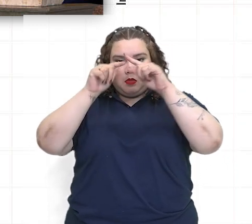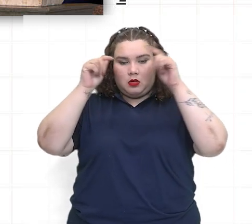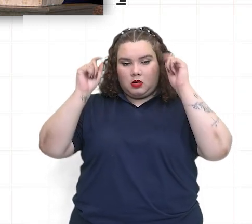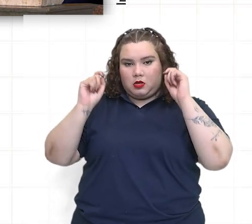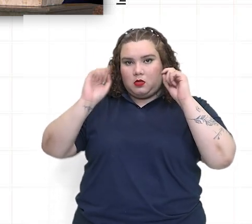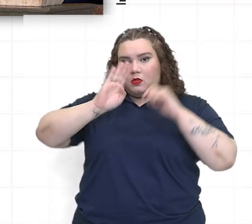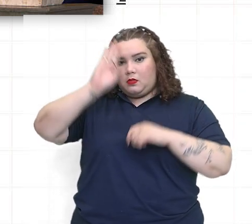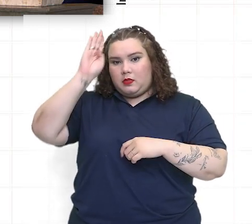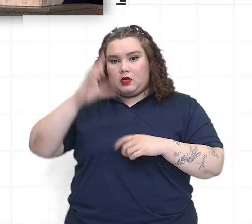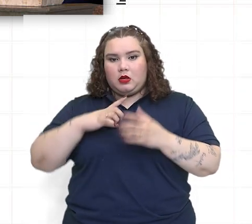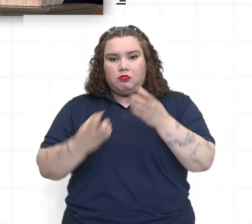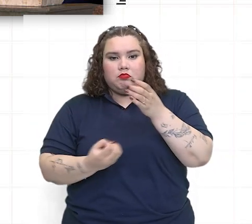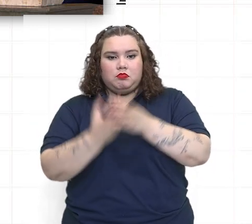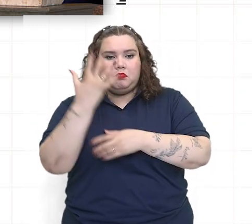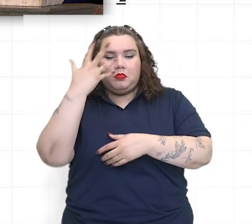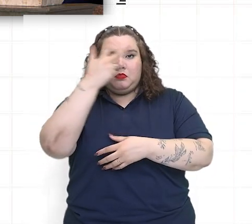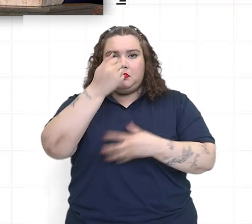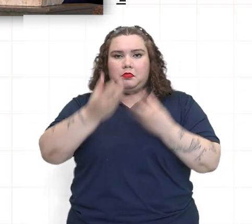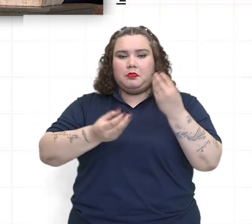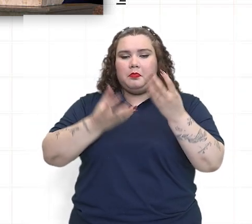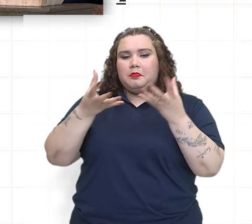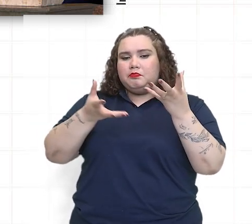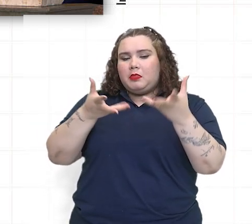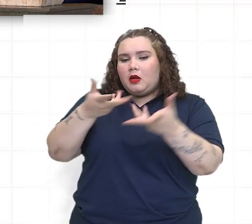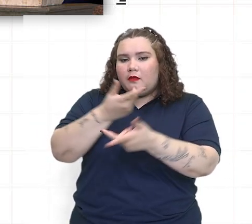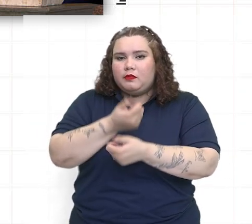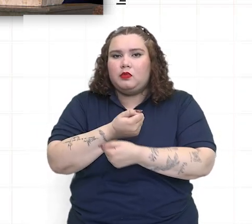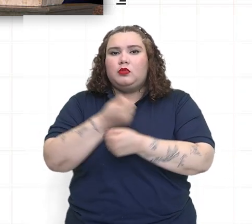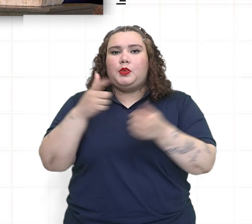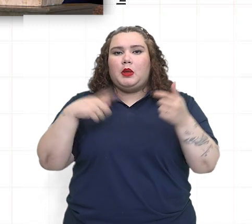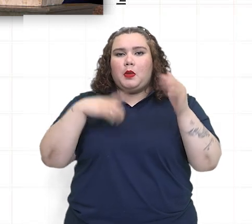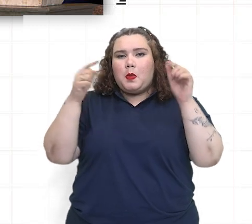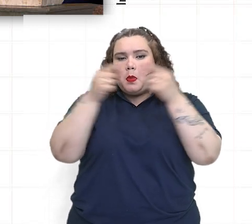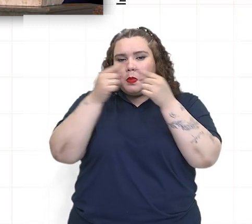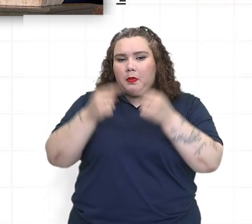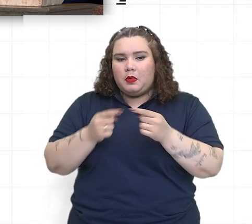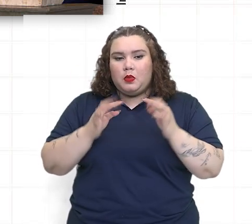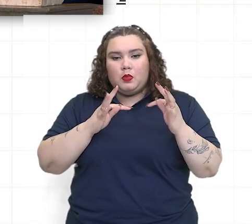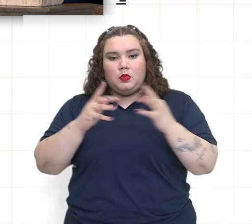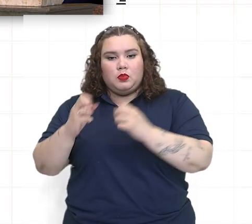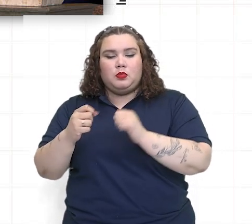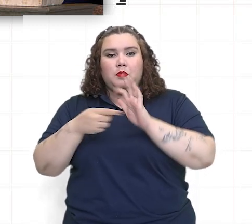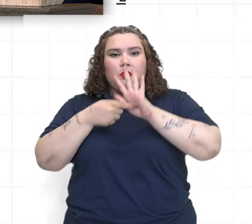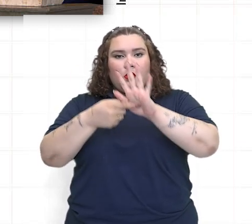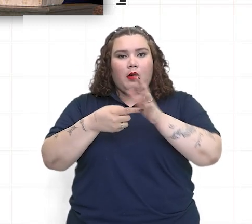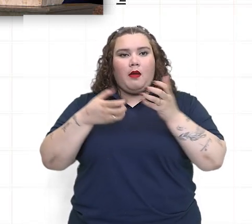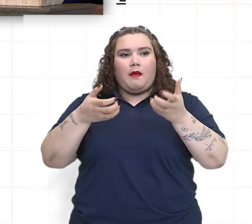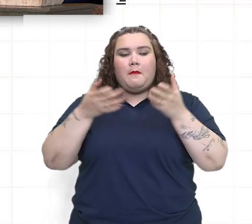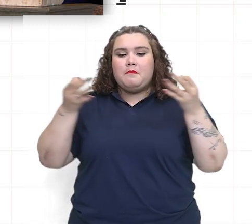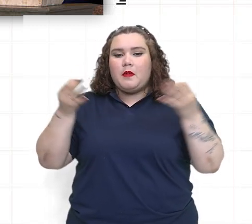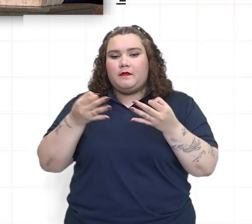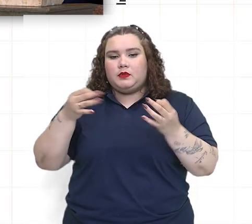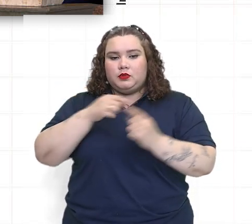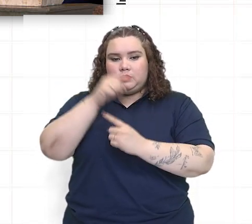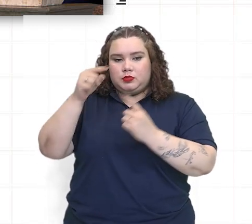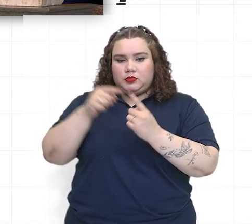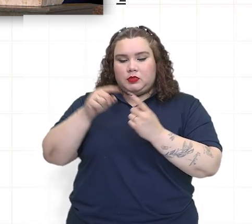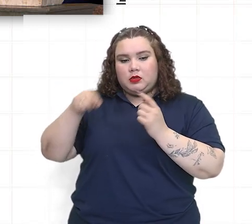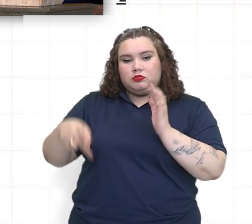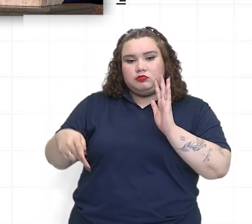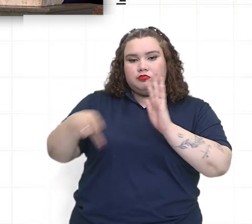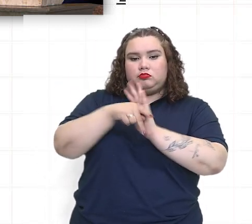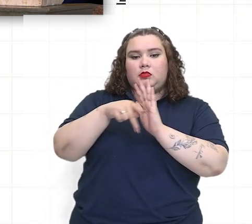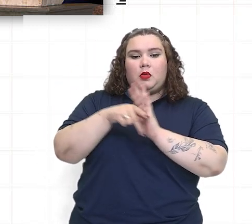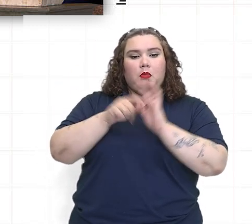beleza equilibrada e harmoniosa. Todas as suas obras buscavam proporção e perfeição. Esta propriedade